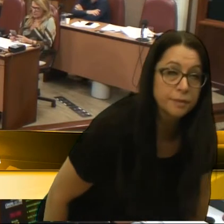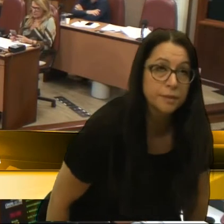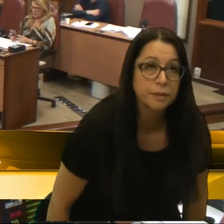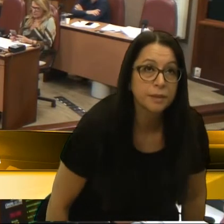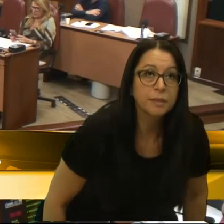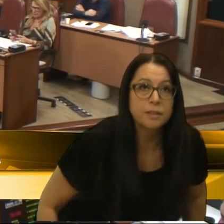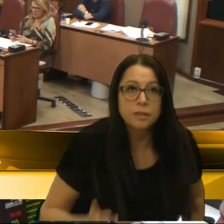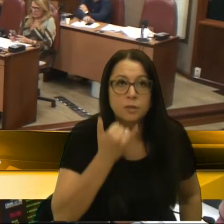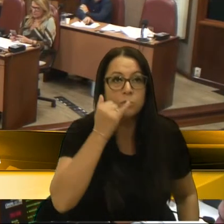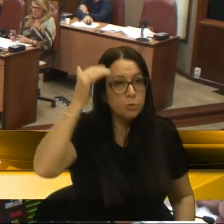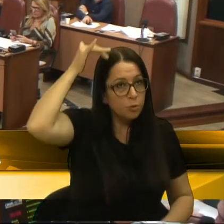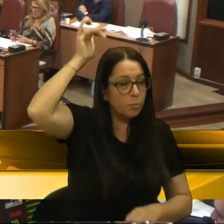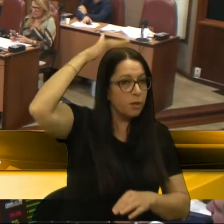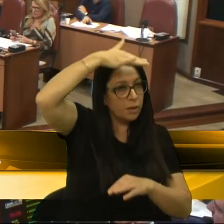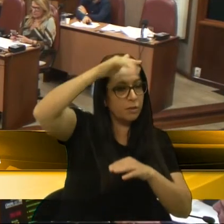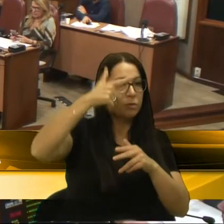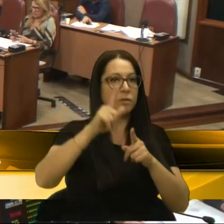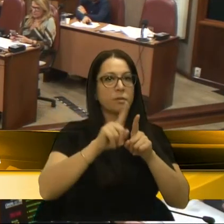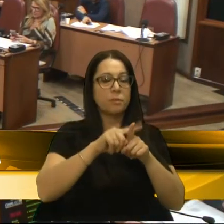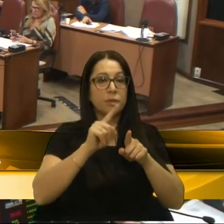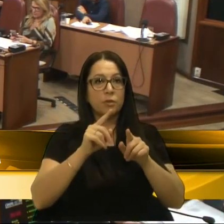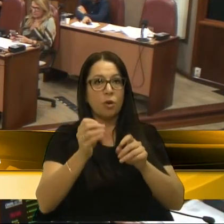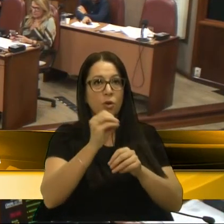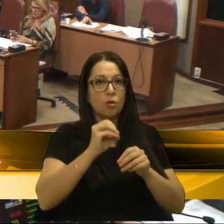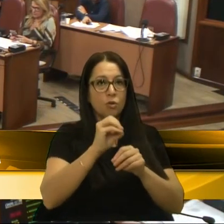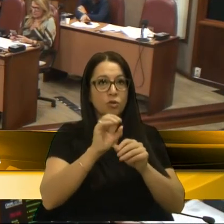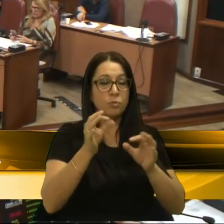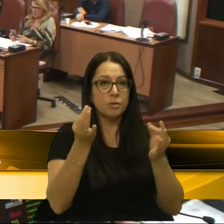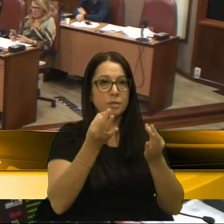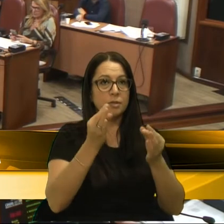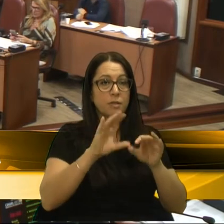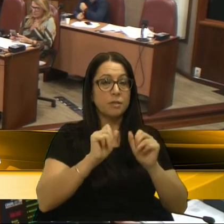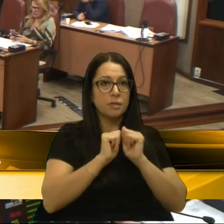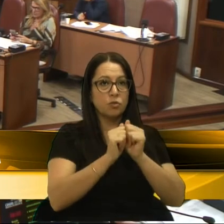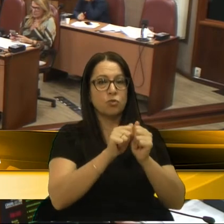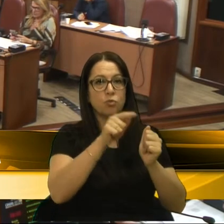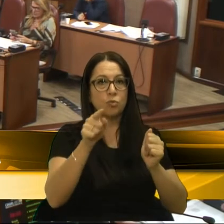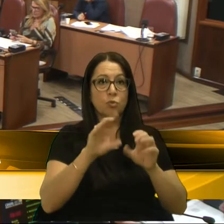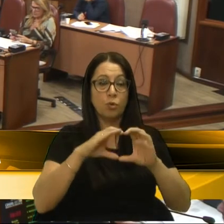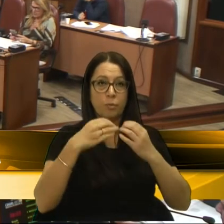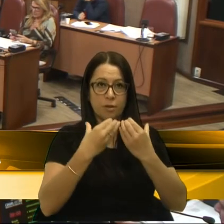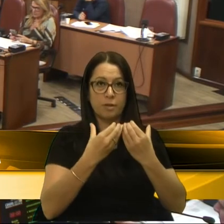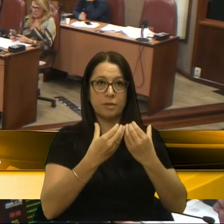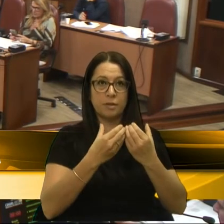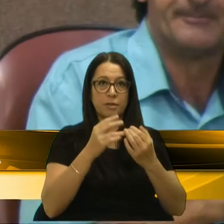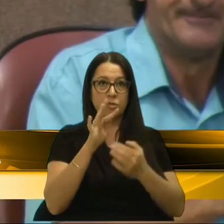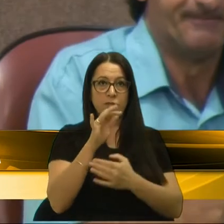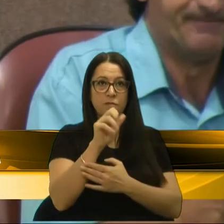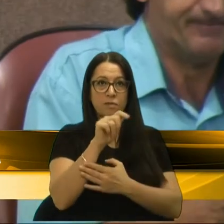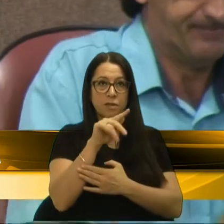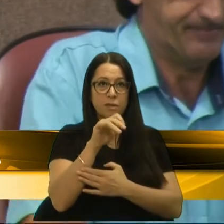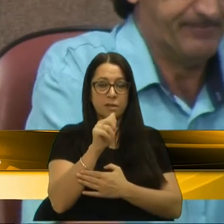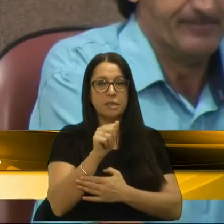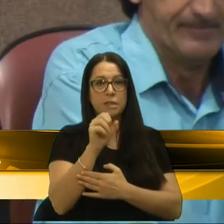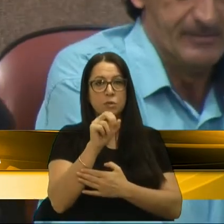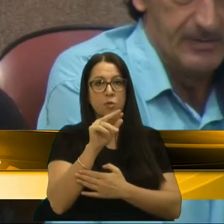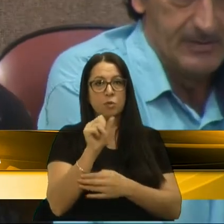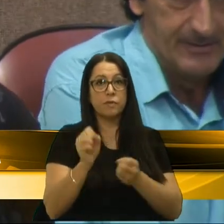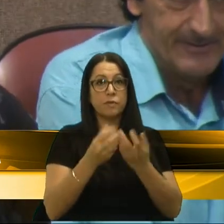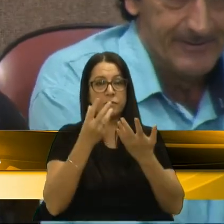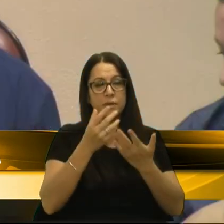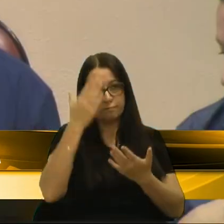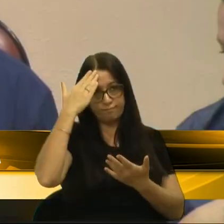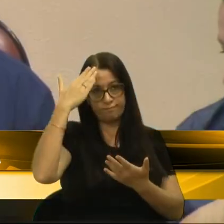desejando uma ótima festa então para essa comunidade, e com certeza estaremos junto com a comunidade Fazenda Souza fazendo essa grande festa.